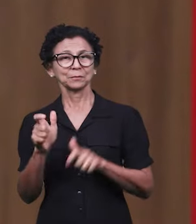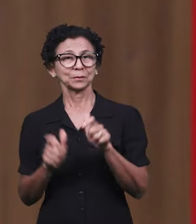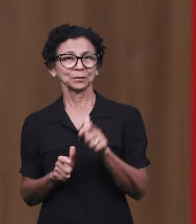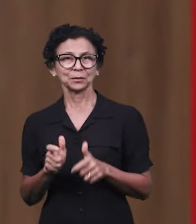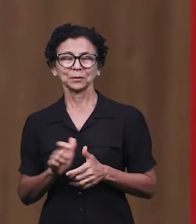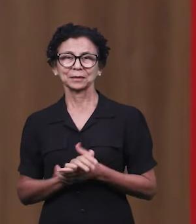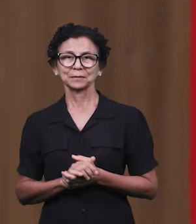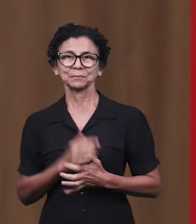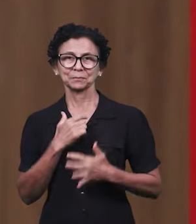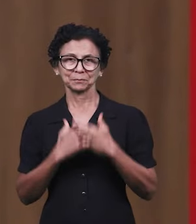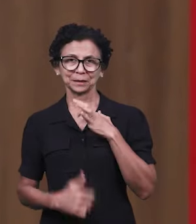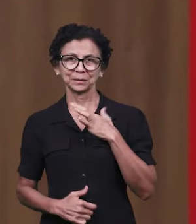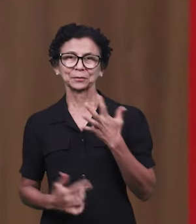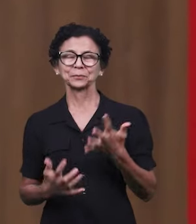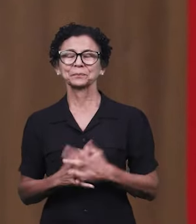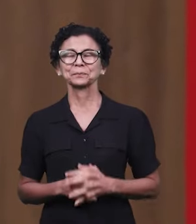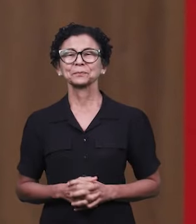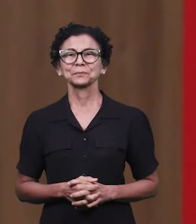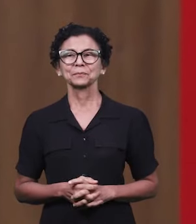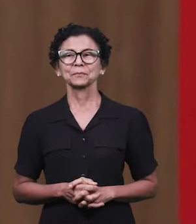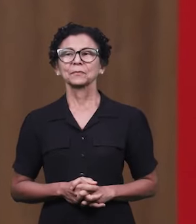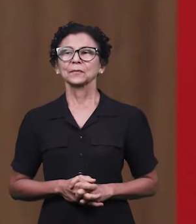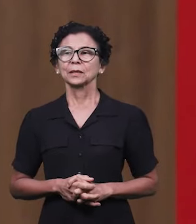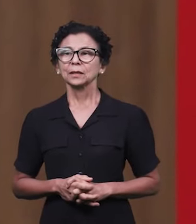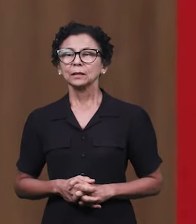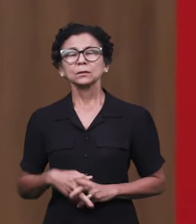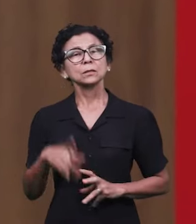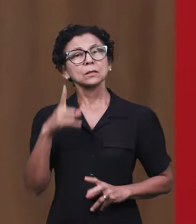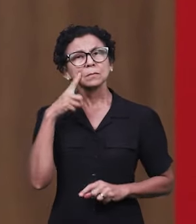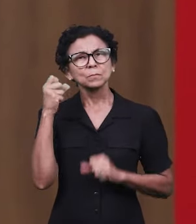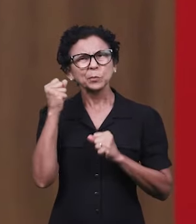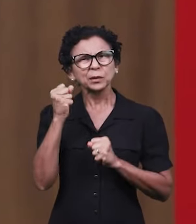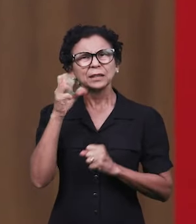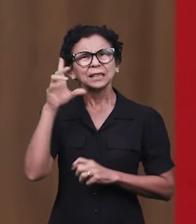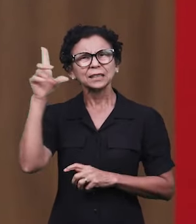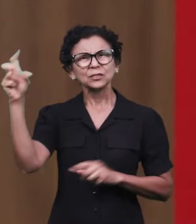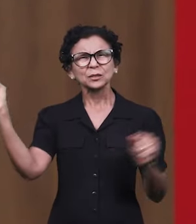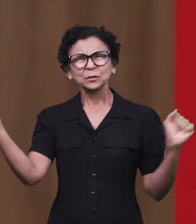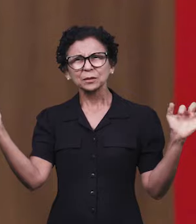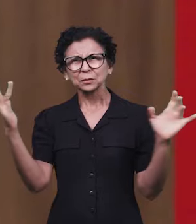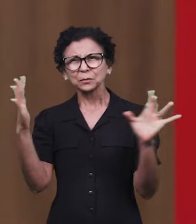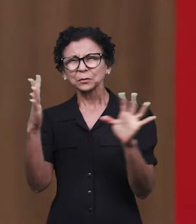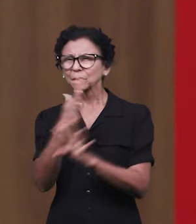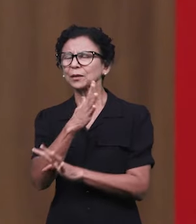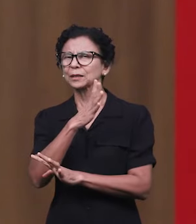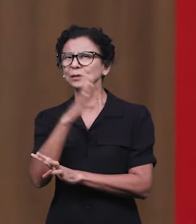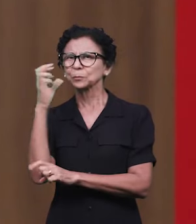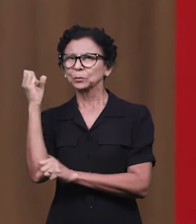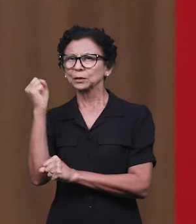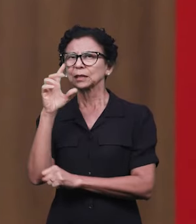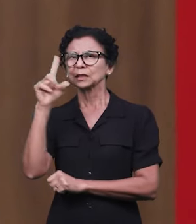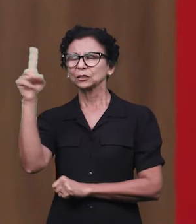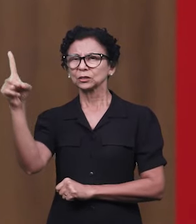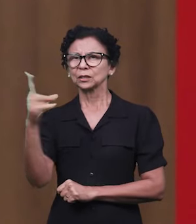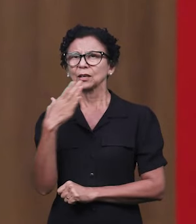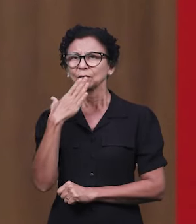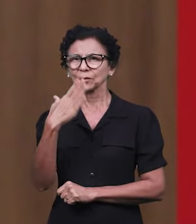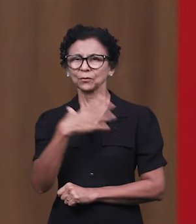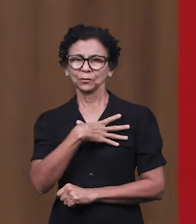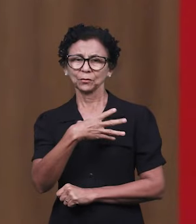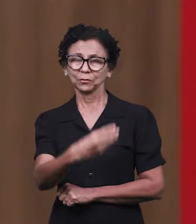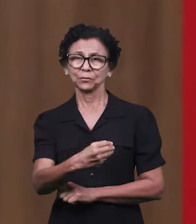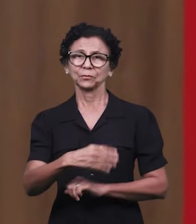exatamente essa glória. A glória do Senhor, assim, fluindo na vida dele em todas as questões. E é por isso que a gente quer que os